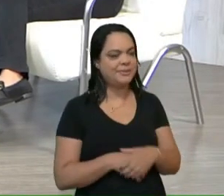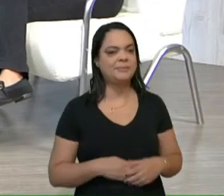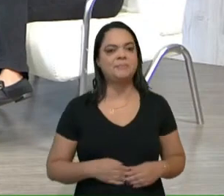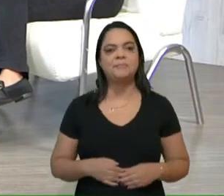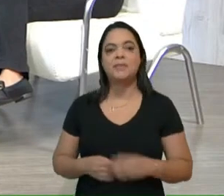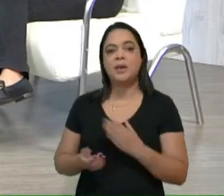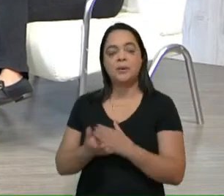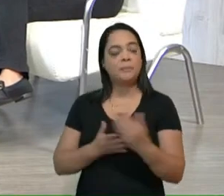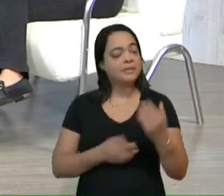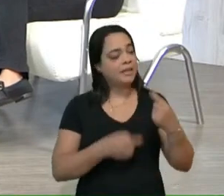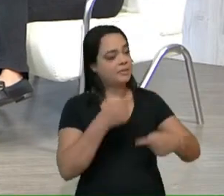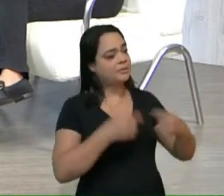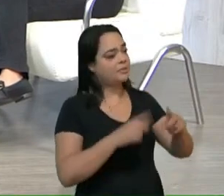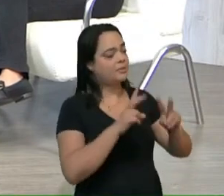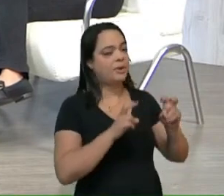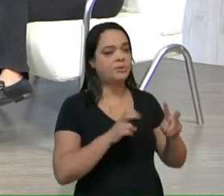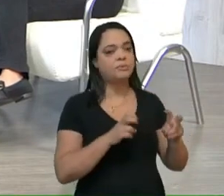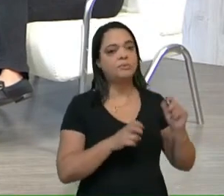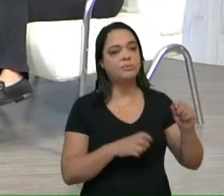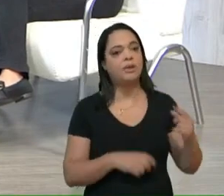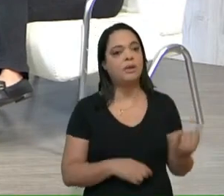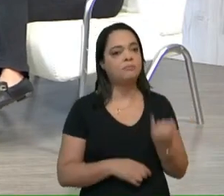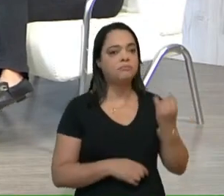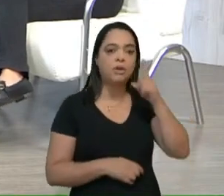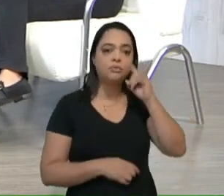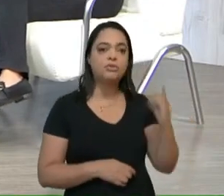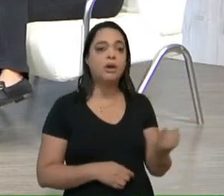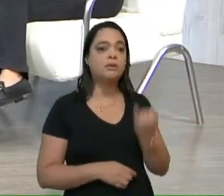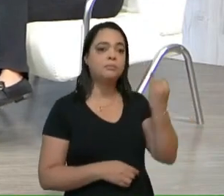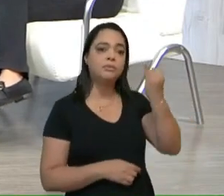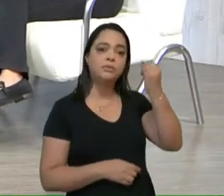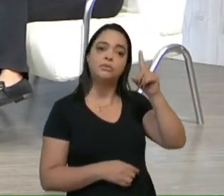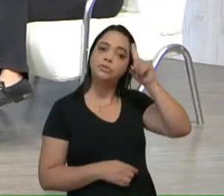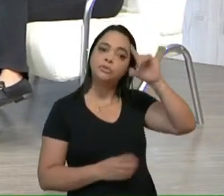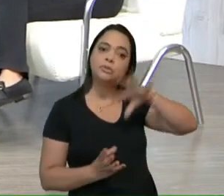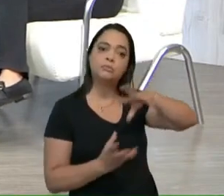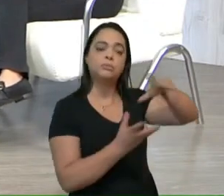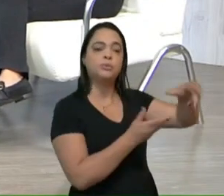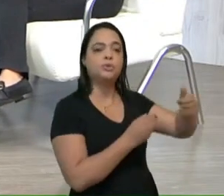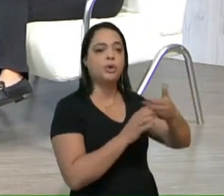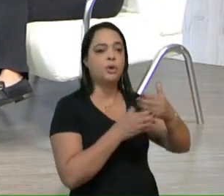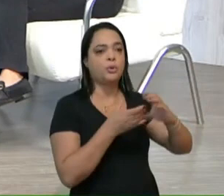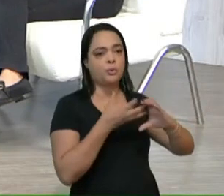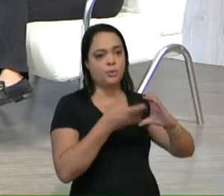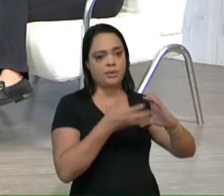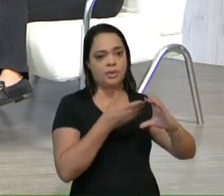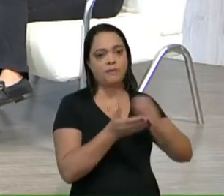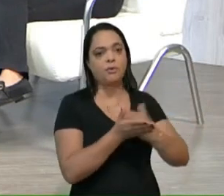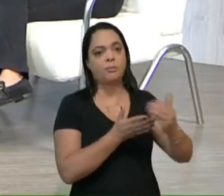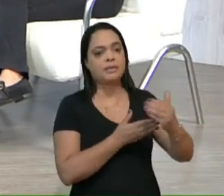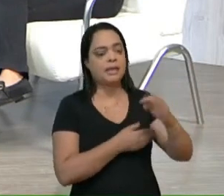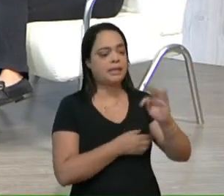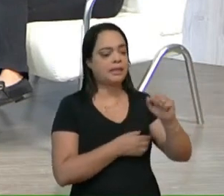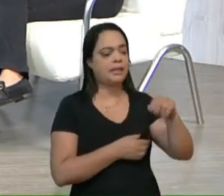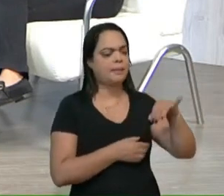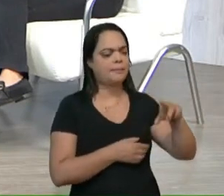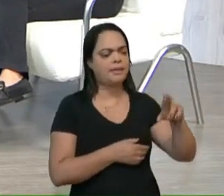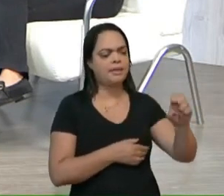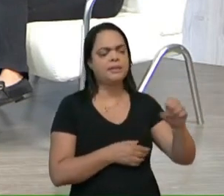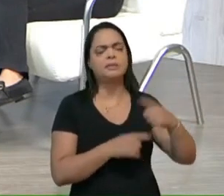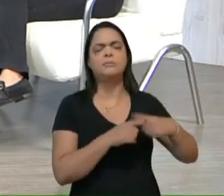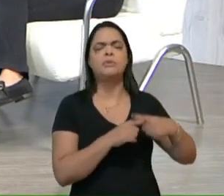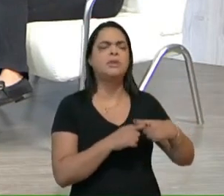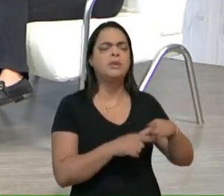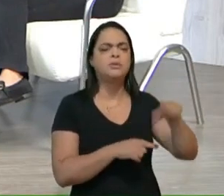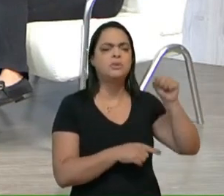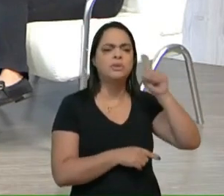falando dessa data que se tornou uma data importante né que é o dia mundial das doenças raras começo com você então Tamiris por dessa data e o